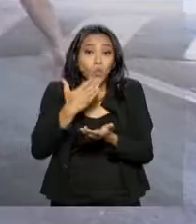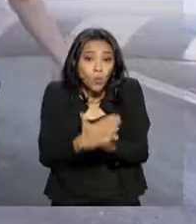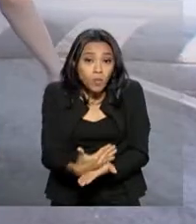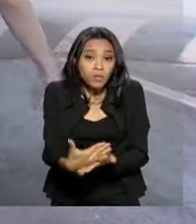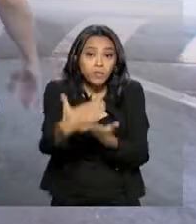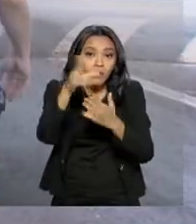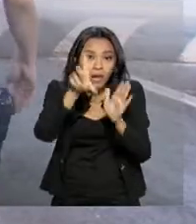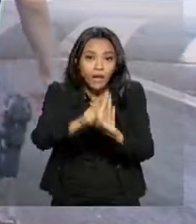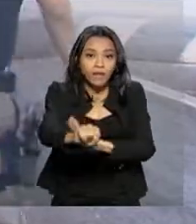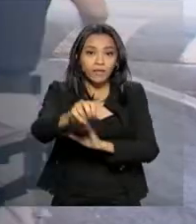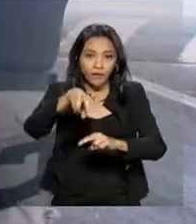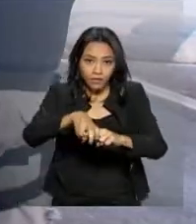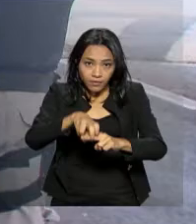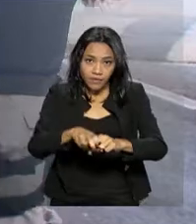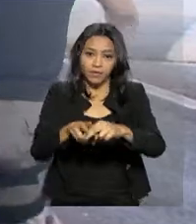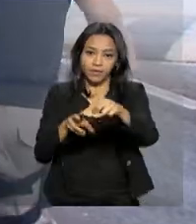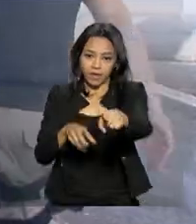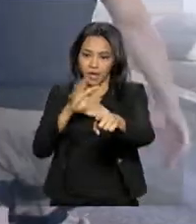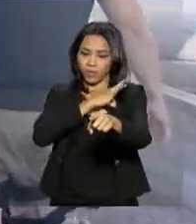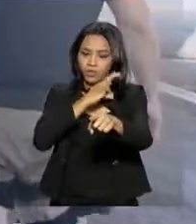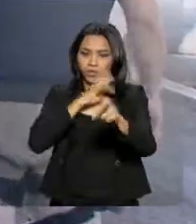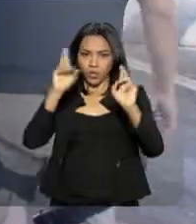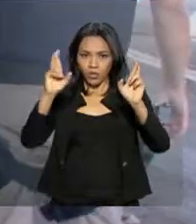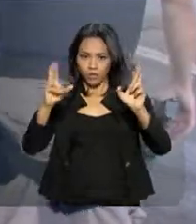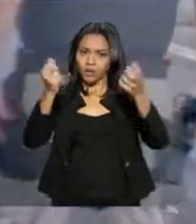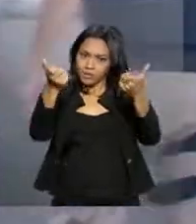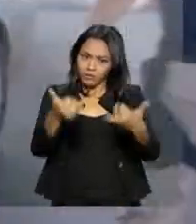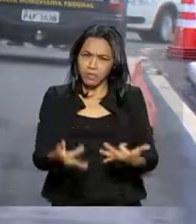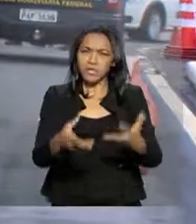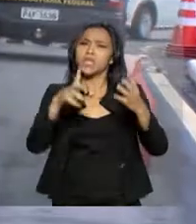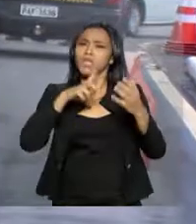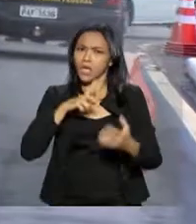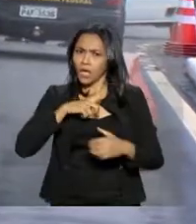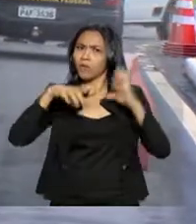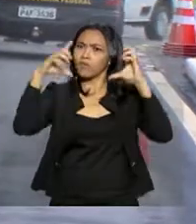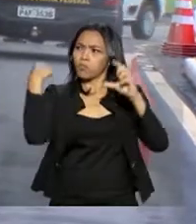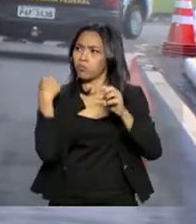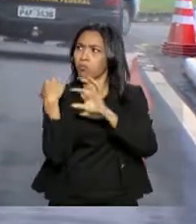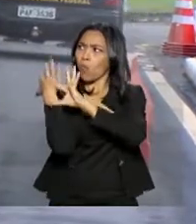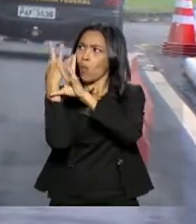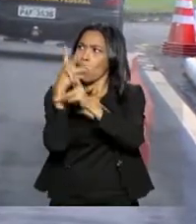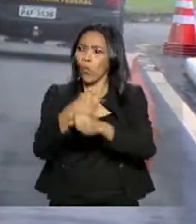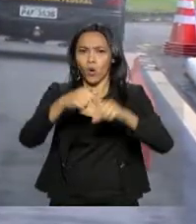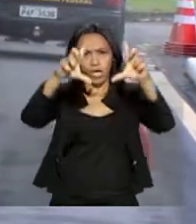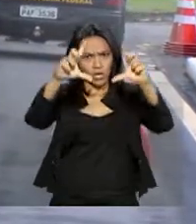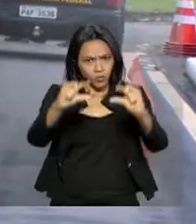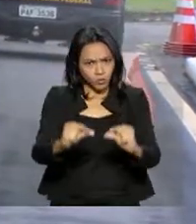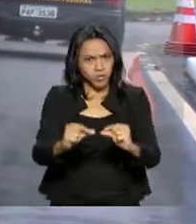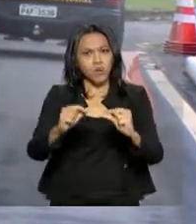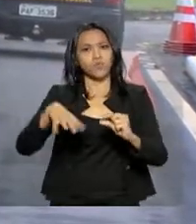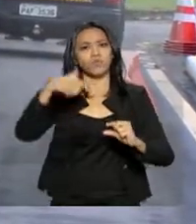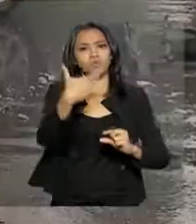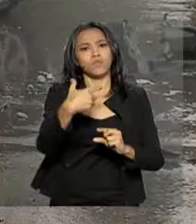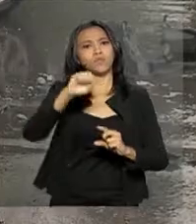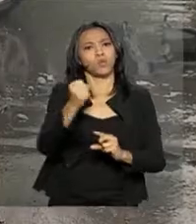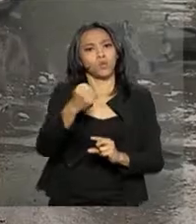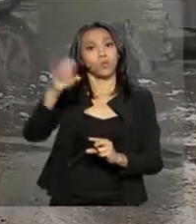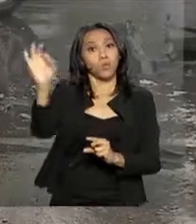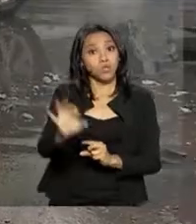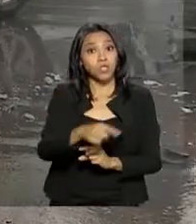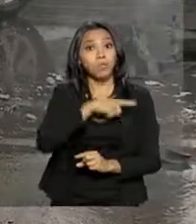a polícia rodoviária federal contabiliza uma diminuição de 28 por cento nas mortes de crianças